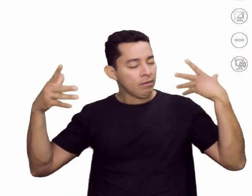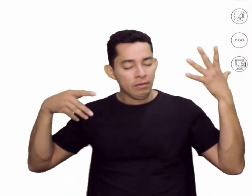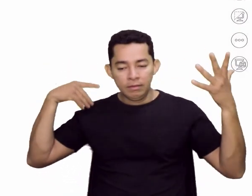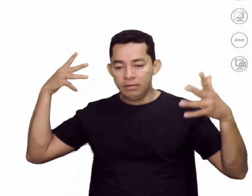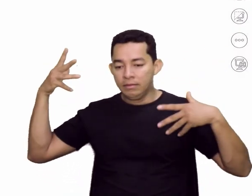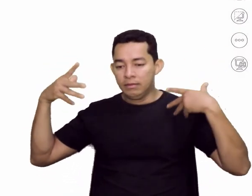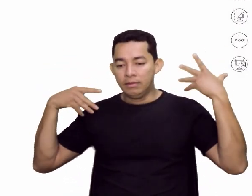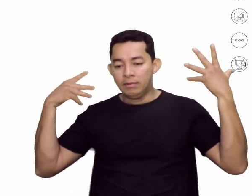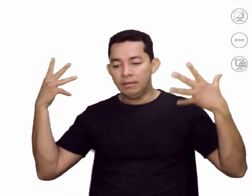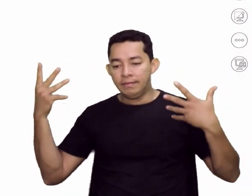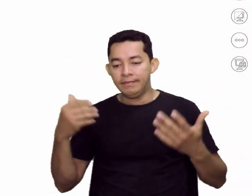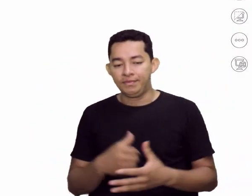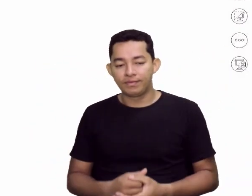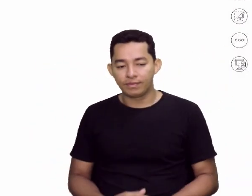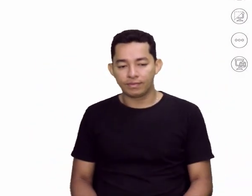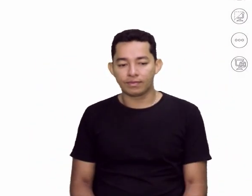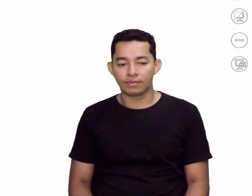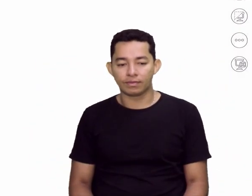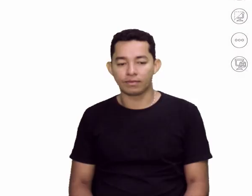tempo enevoado.